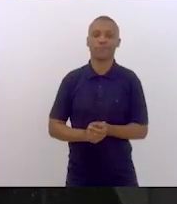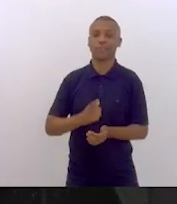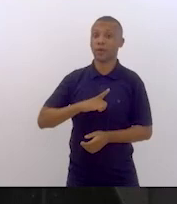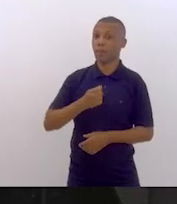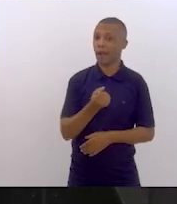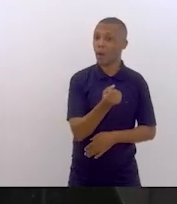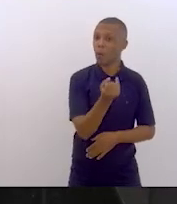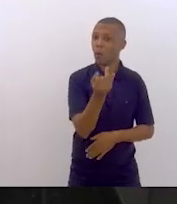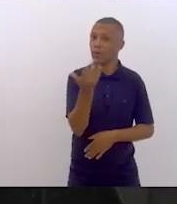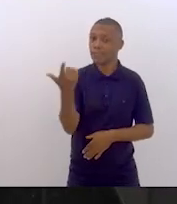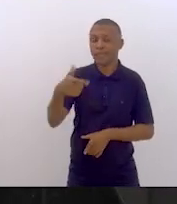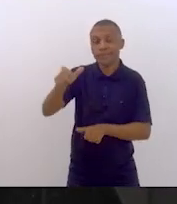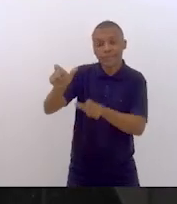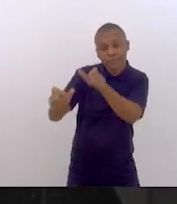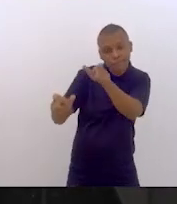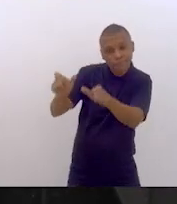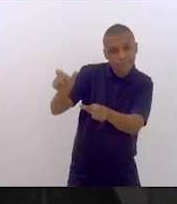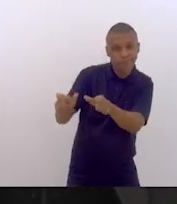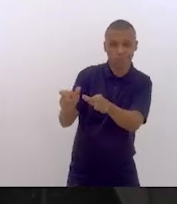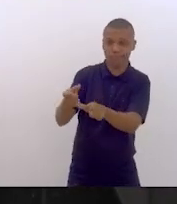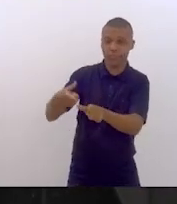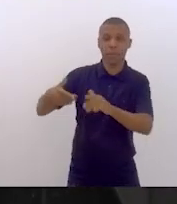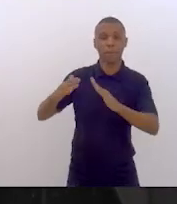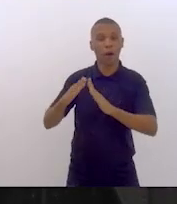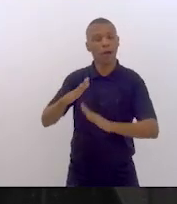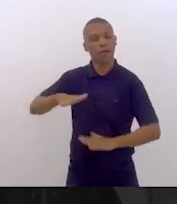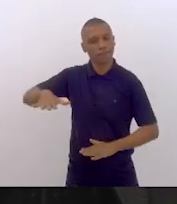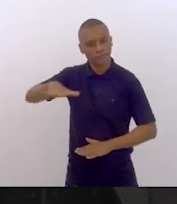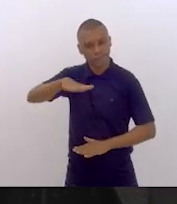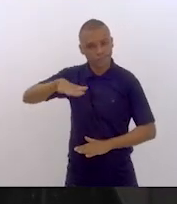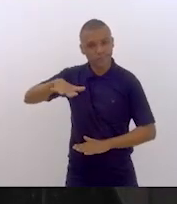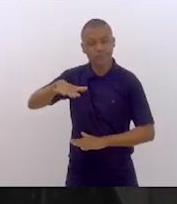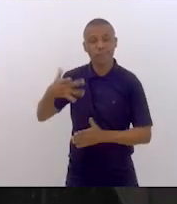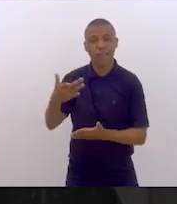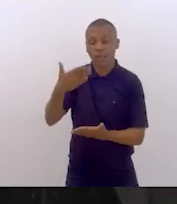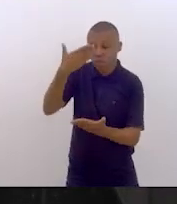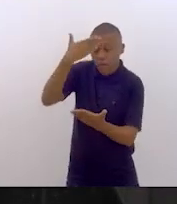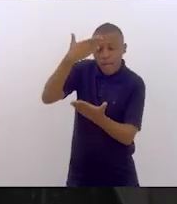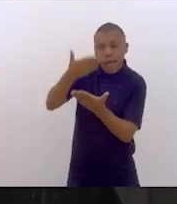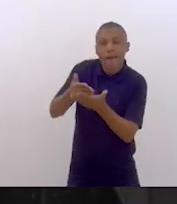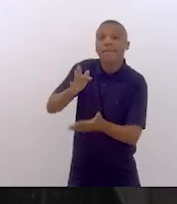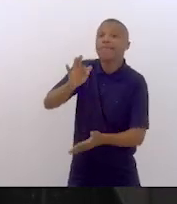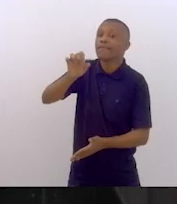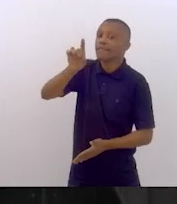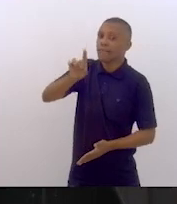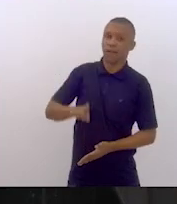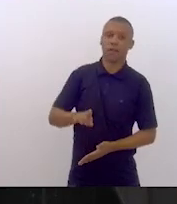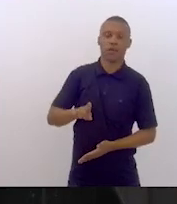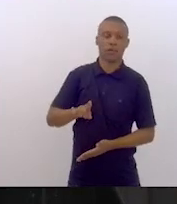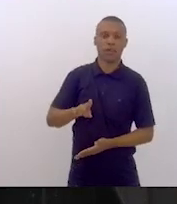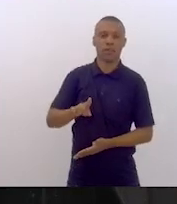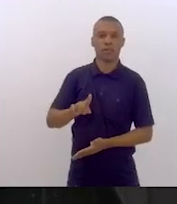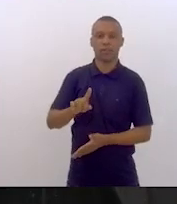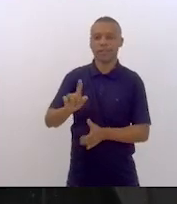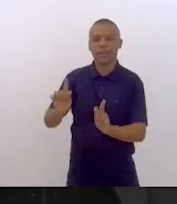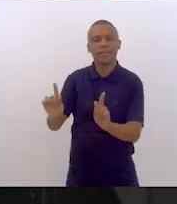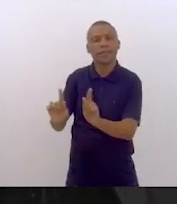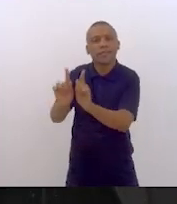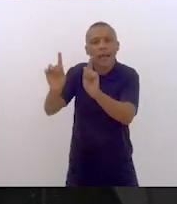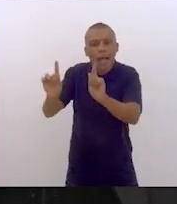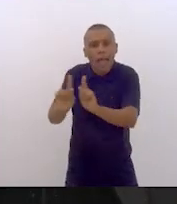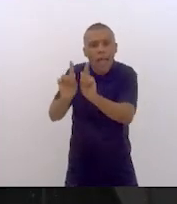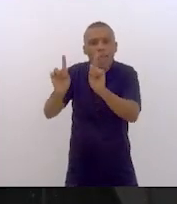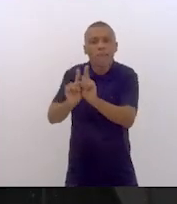significativa da população na sua fé nesse gêmeos que foram